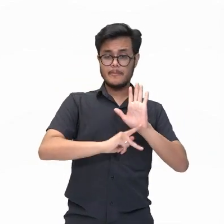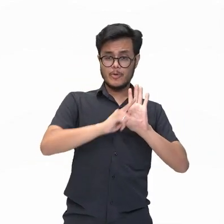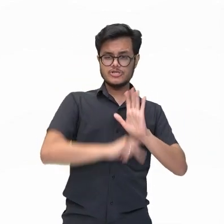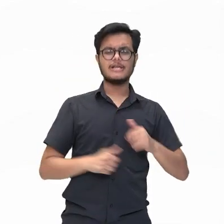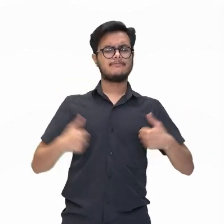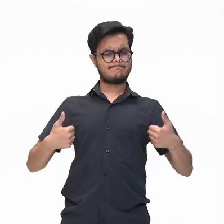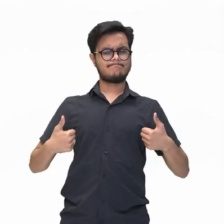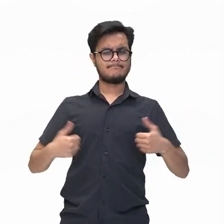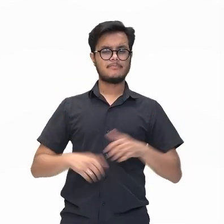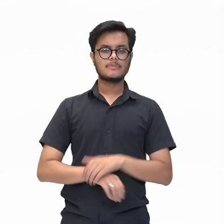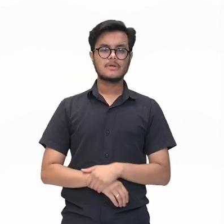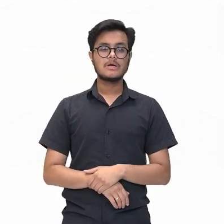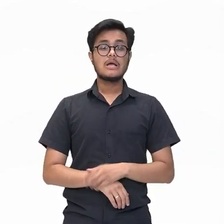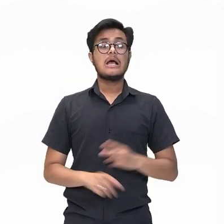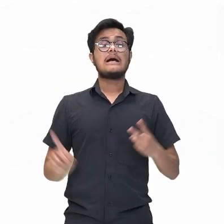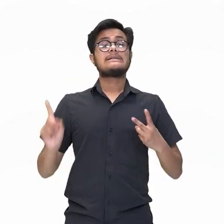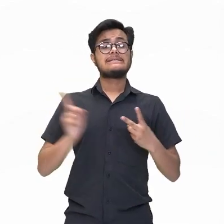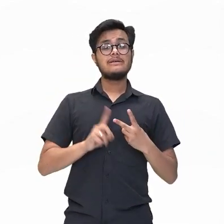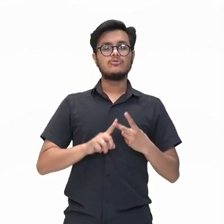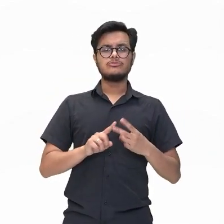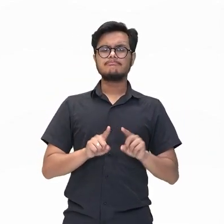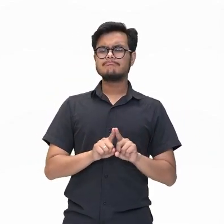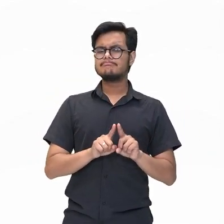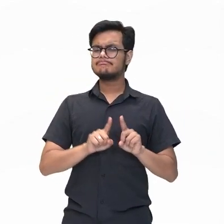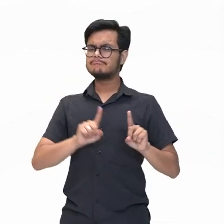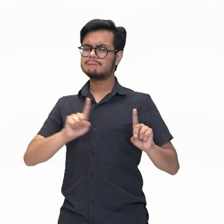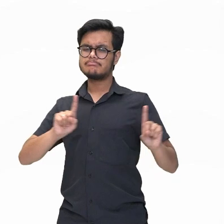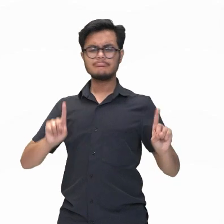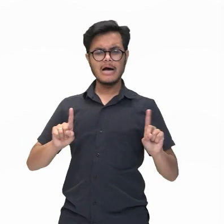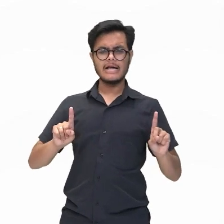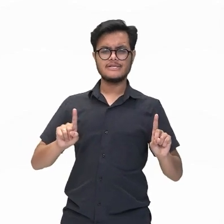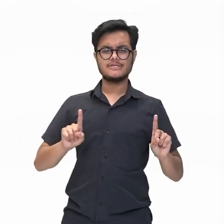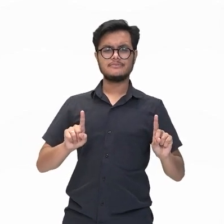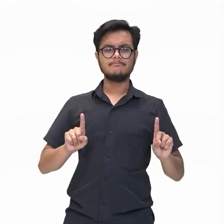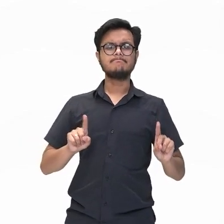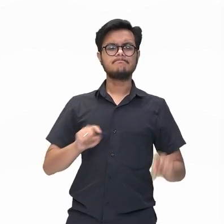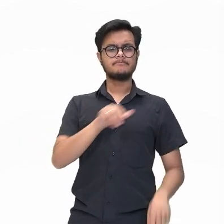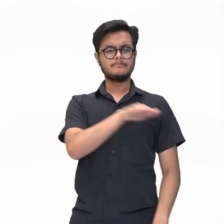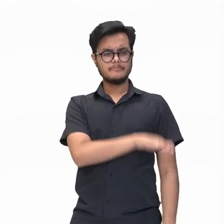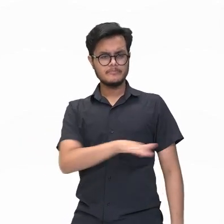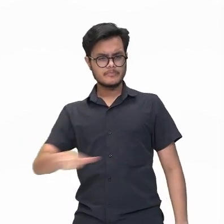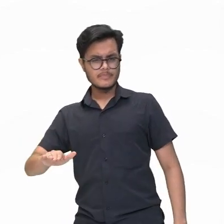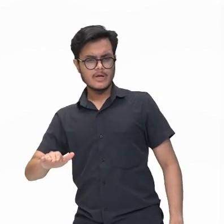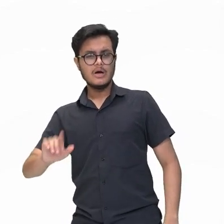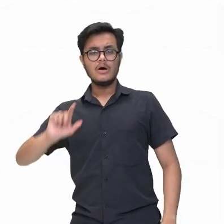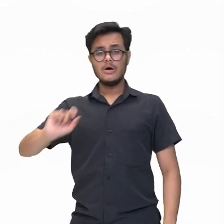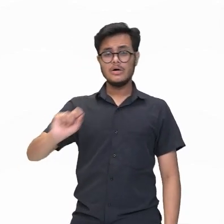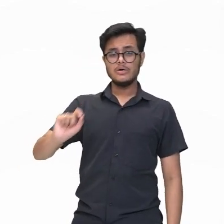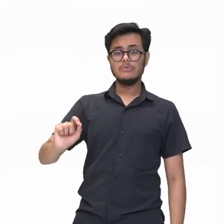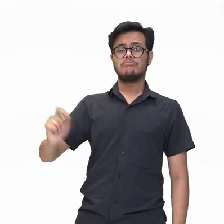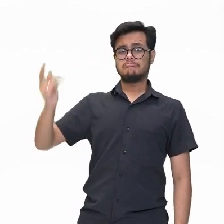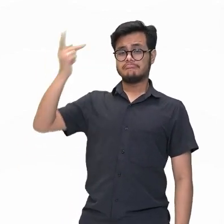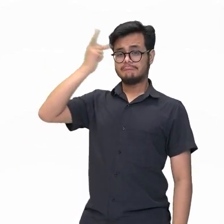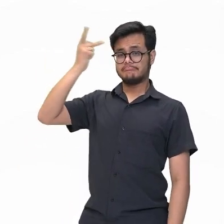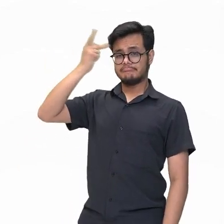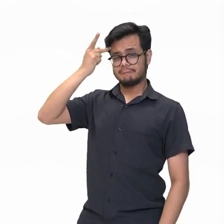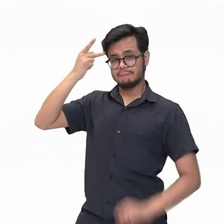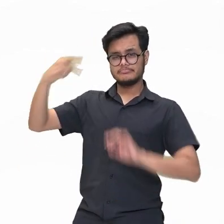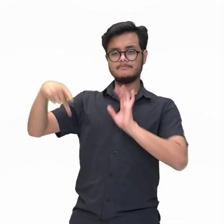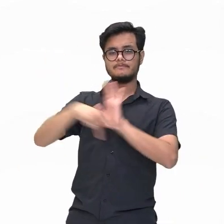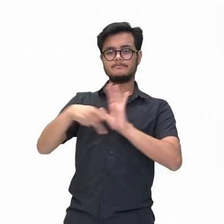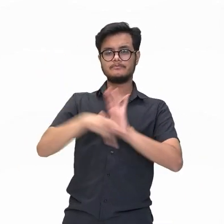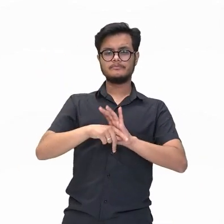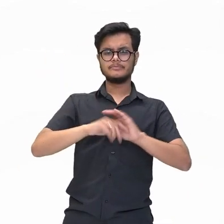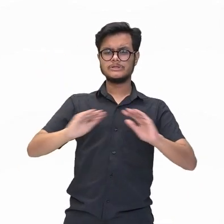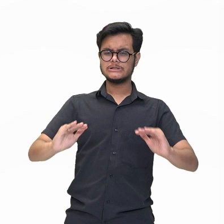uma primeira premissa. Ora, a partir daí a premissa 2, né? O índice de mortalidade infantil de São Caetano do